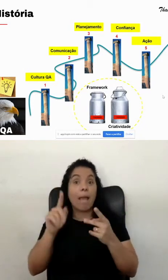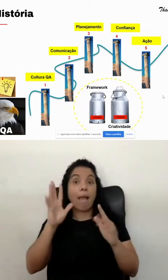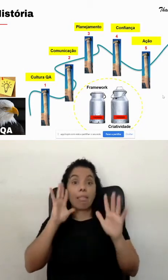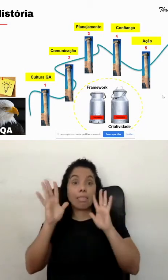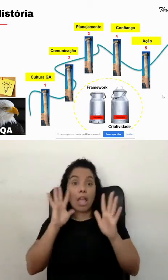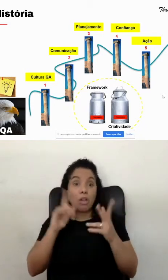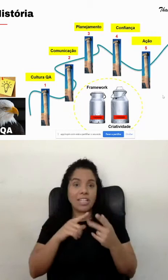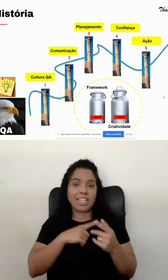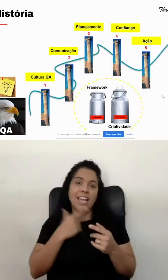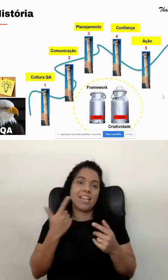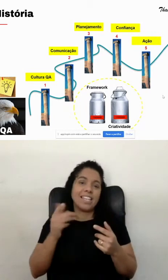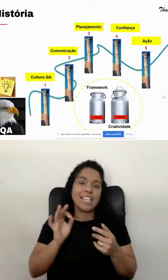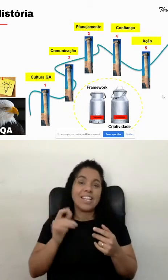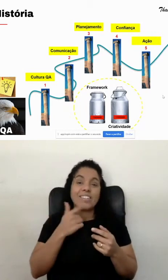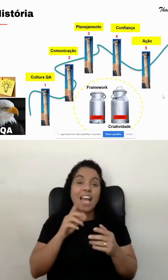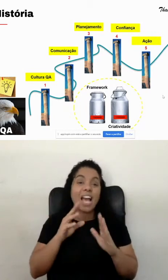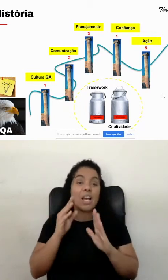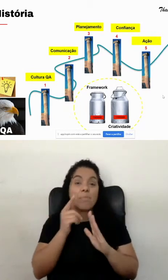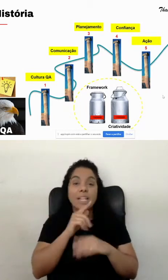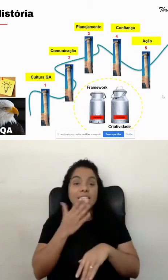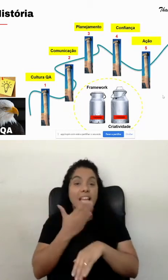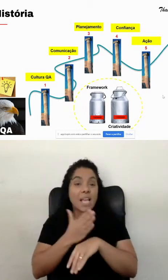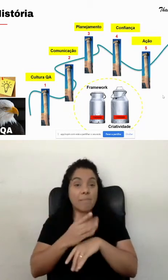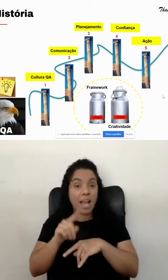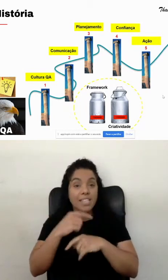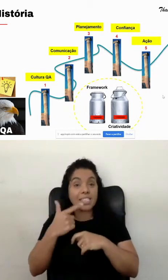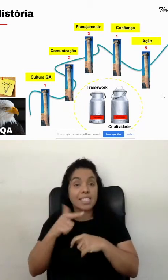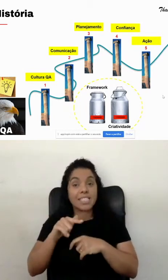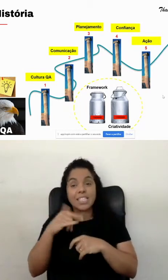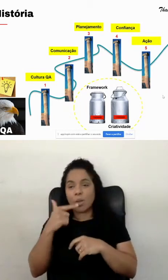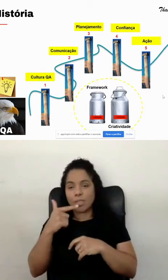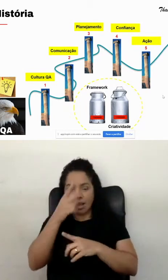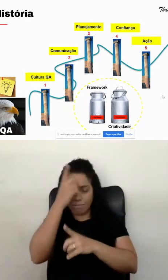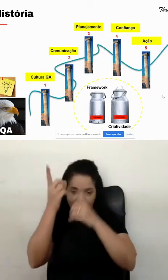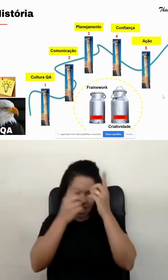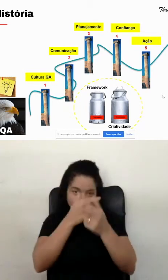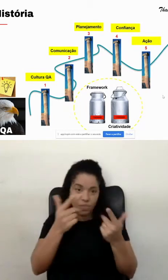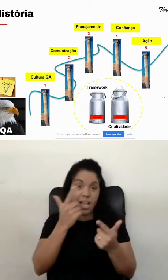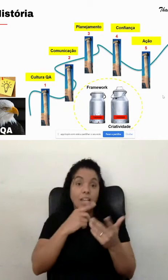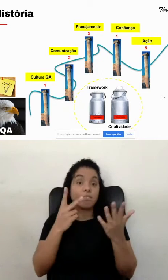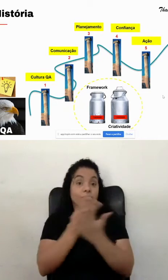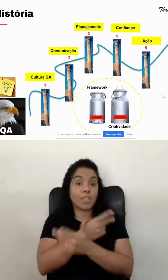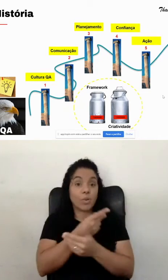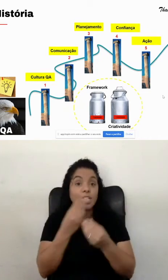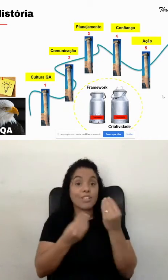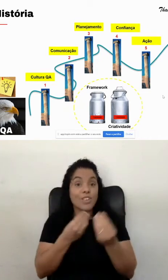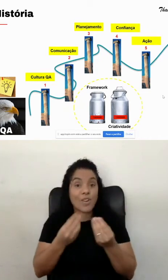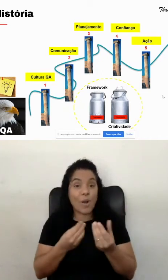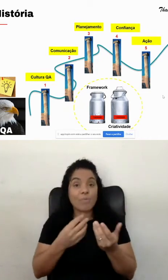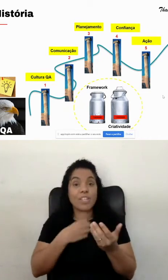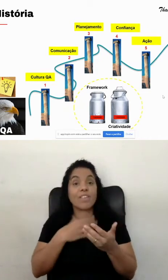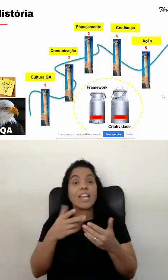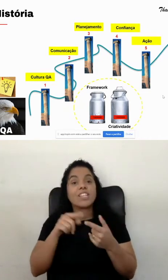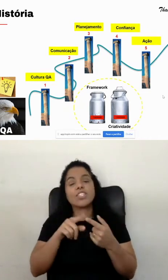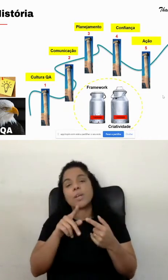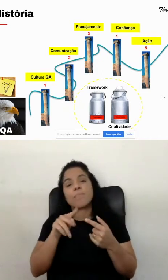teoria, que ela não dá para ser colocada em prática sem a criatividade, e fazer isso rodar através de um